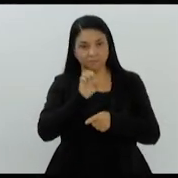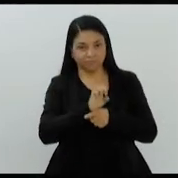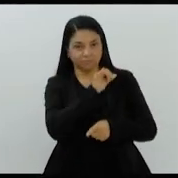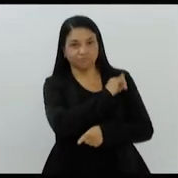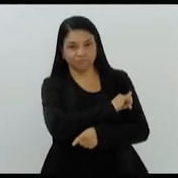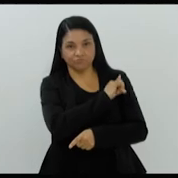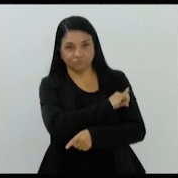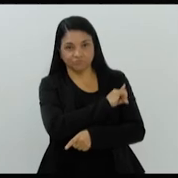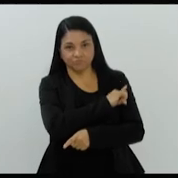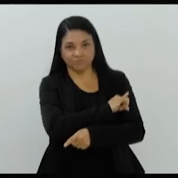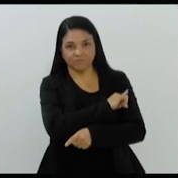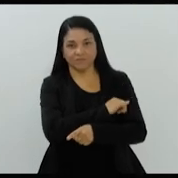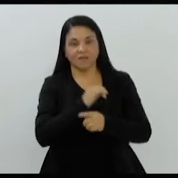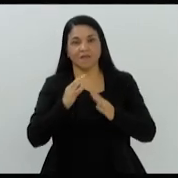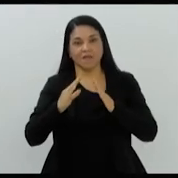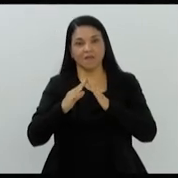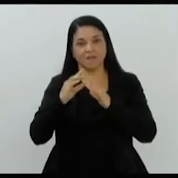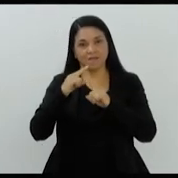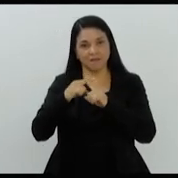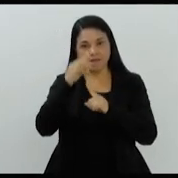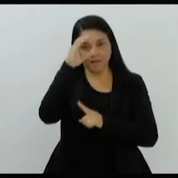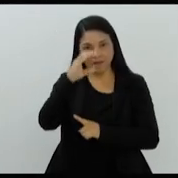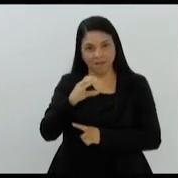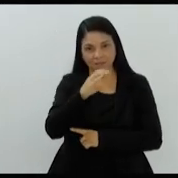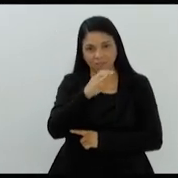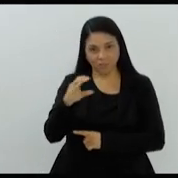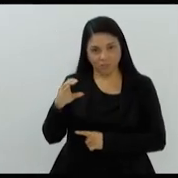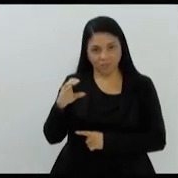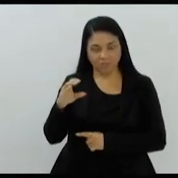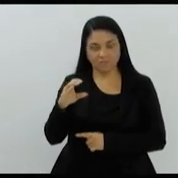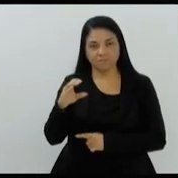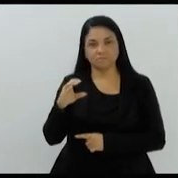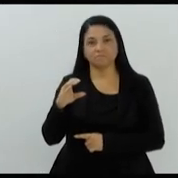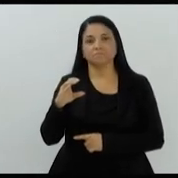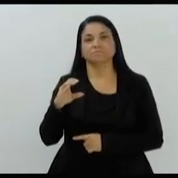Janeiro, a Igreja Católica Apostólica Romana